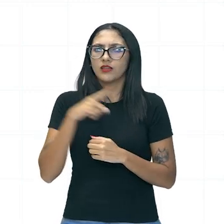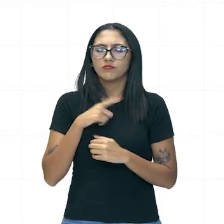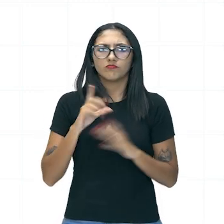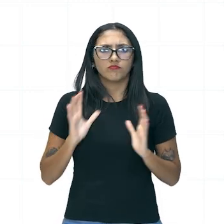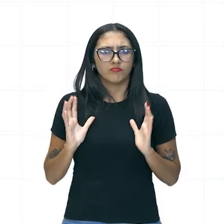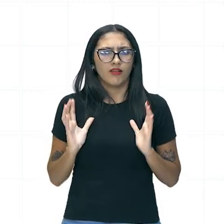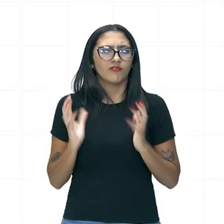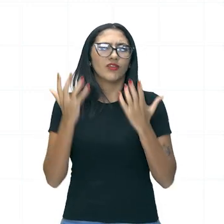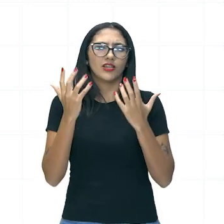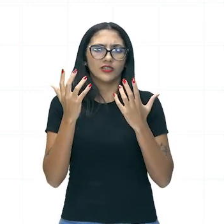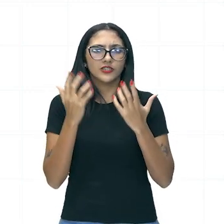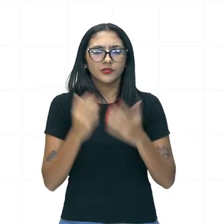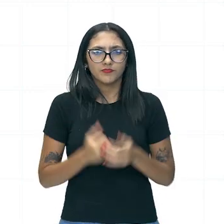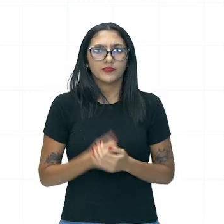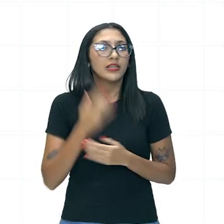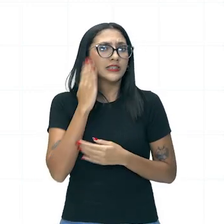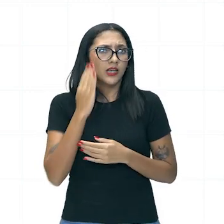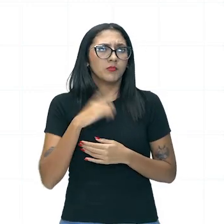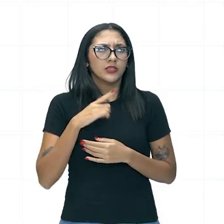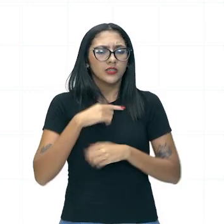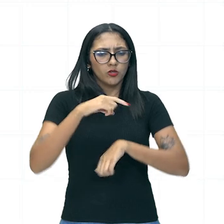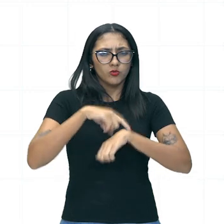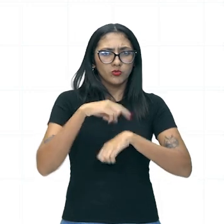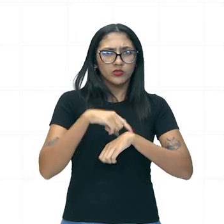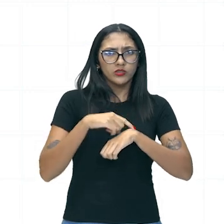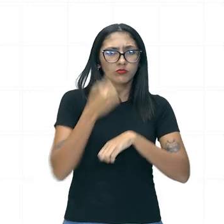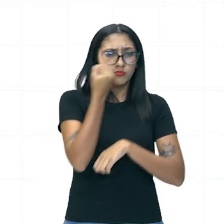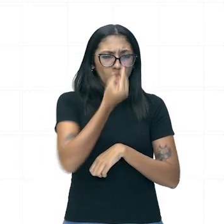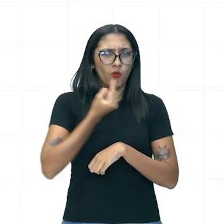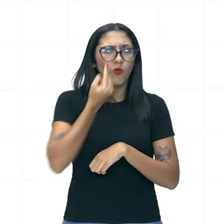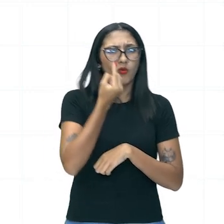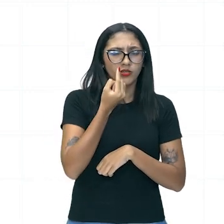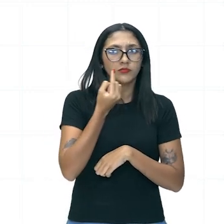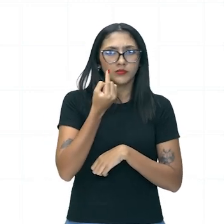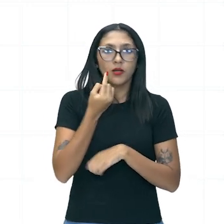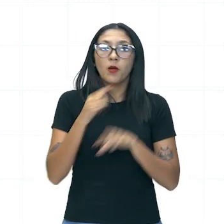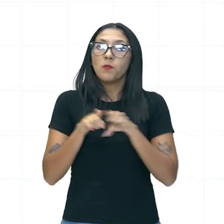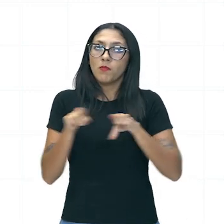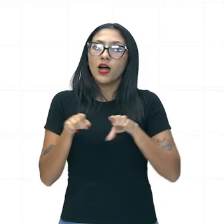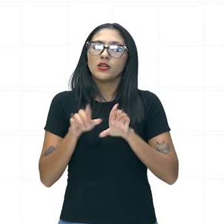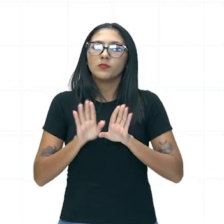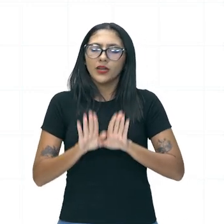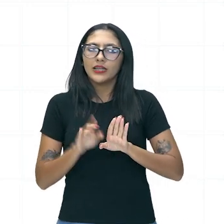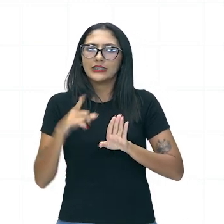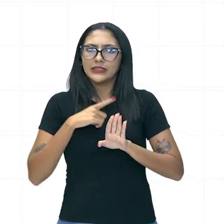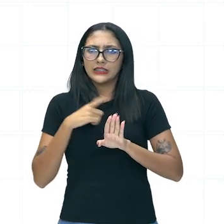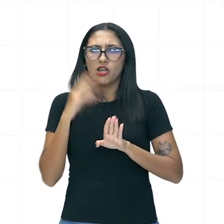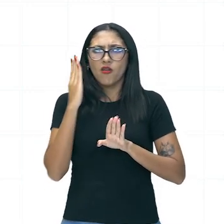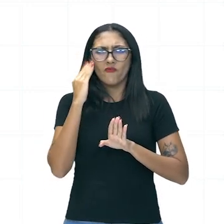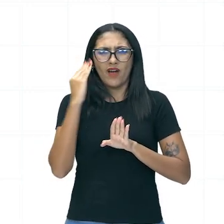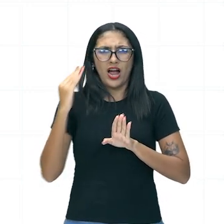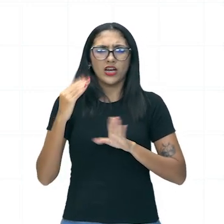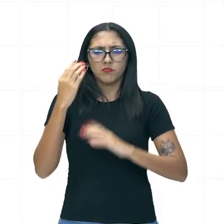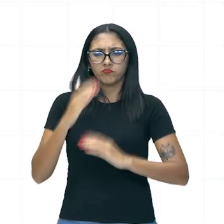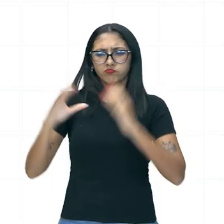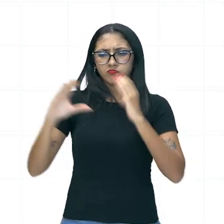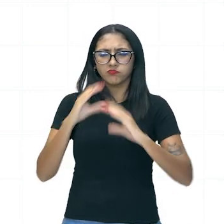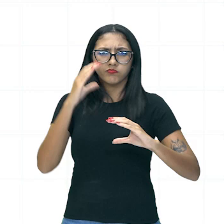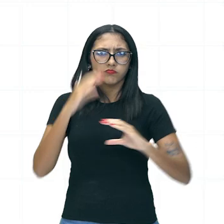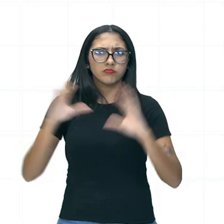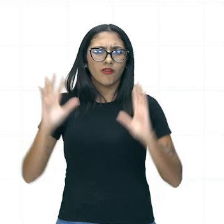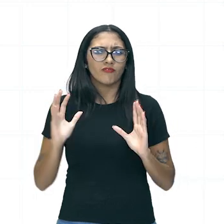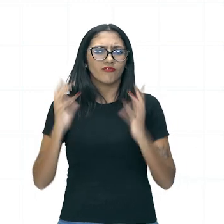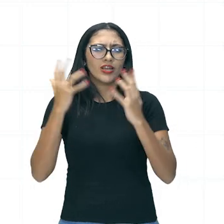que, além da partida, conta com a apresentação de artistas famosos, né? E se tornou ali um